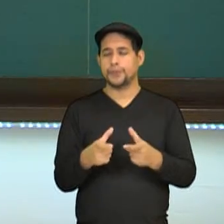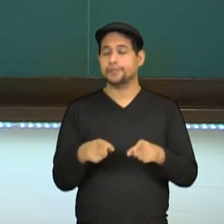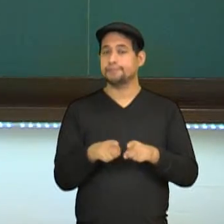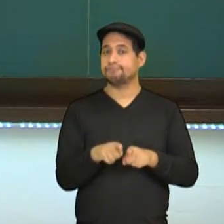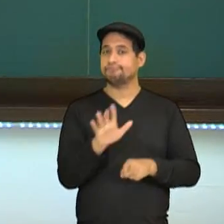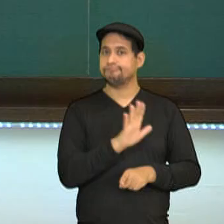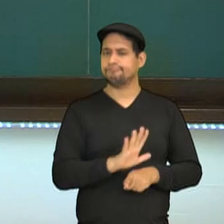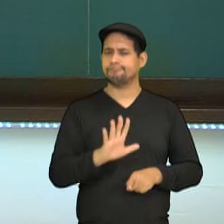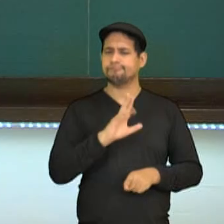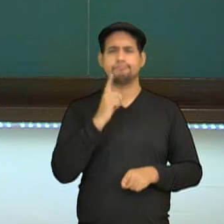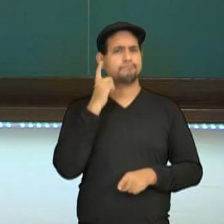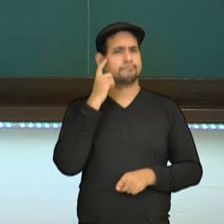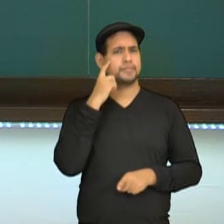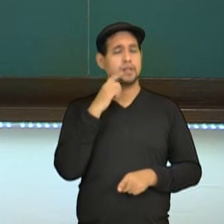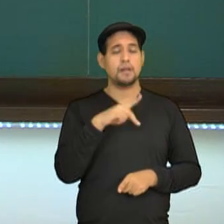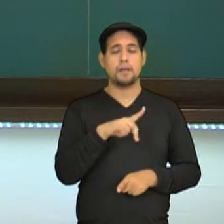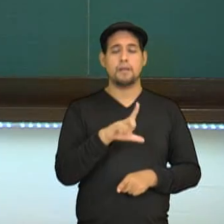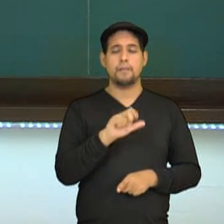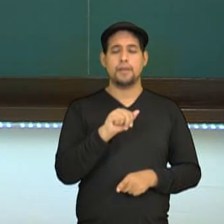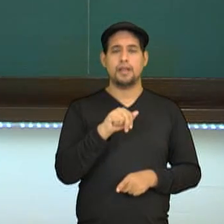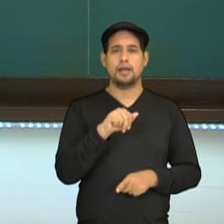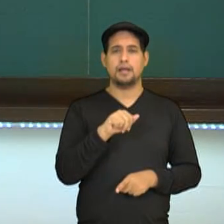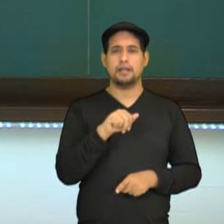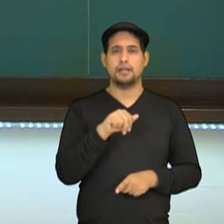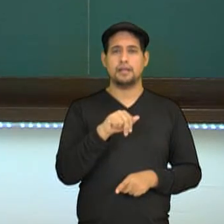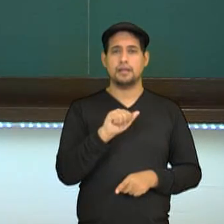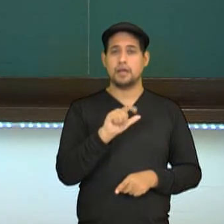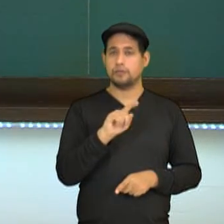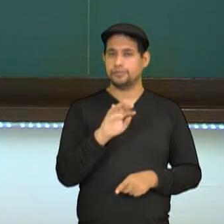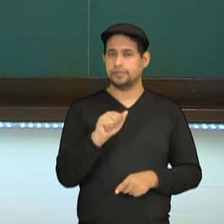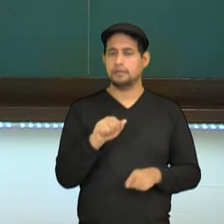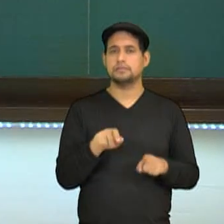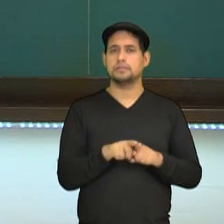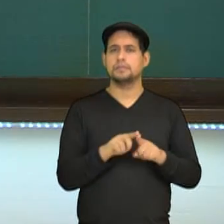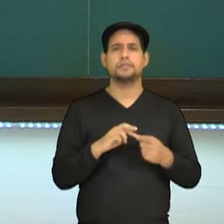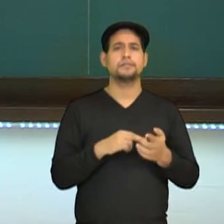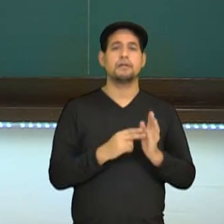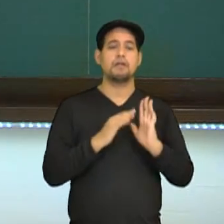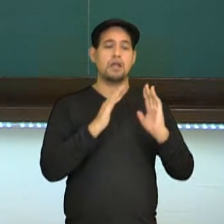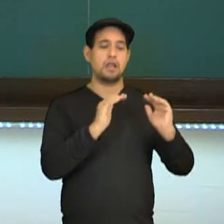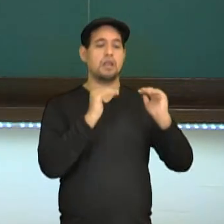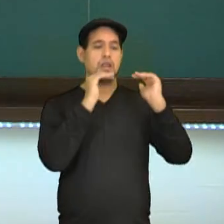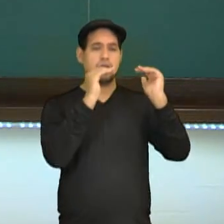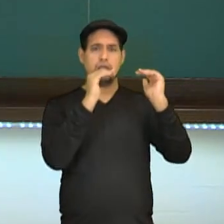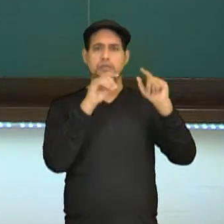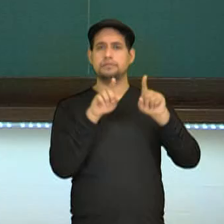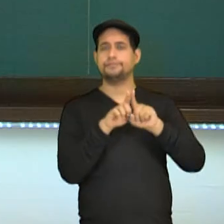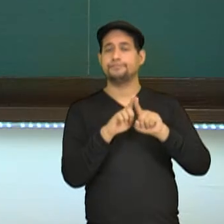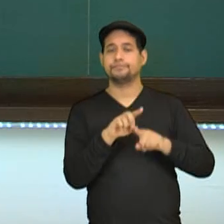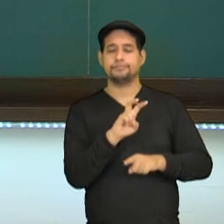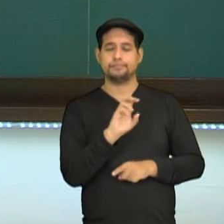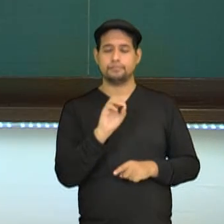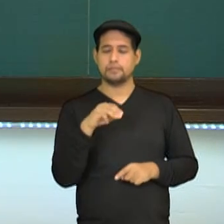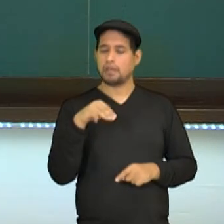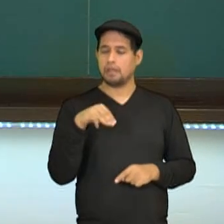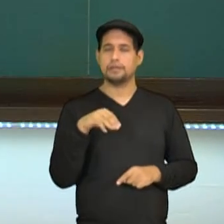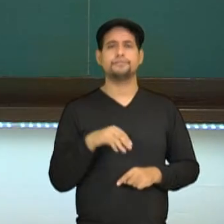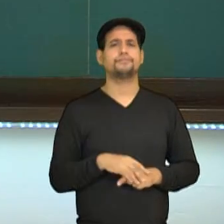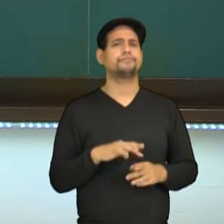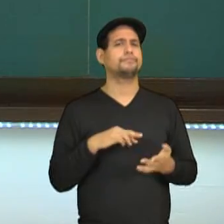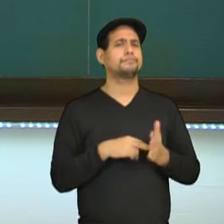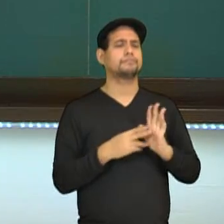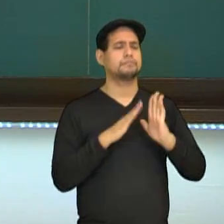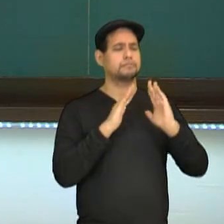uma área ser considerada planáltica. Então nós vamos ter áreas de planalto com elevações acima de 500 metros.